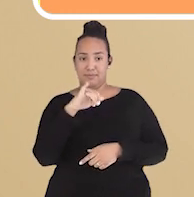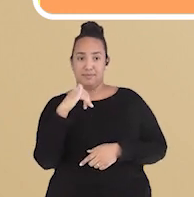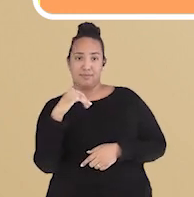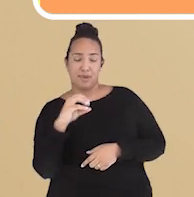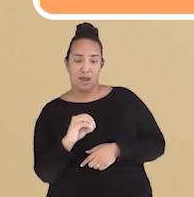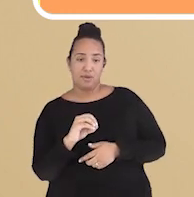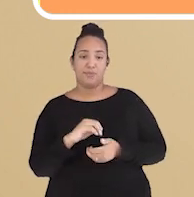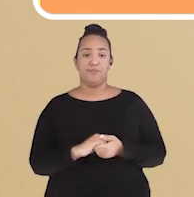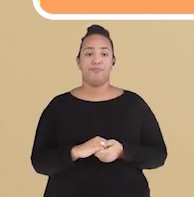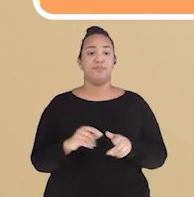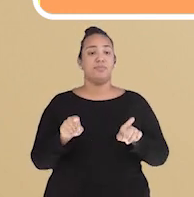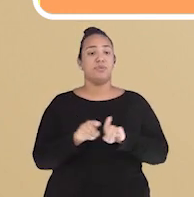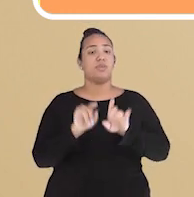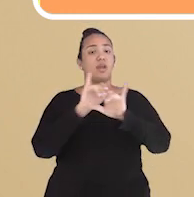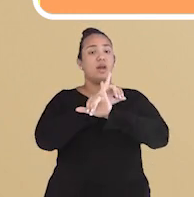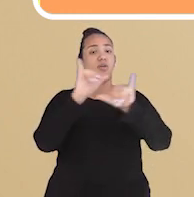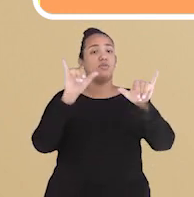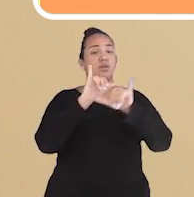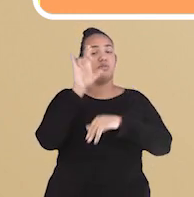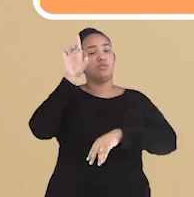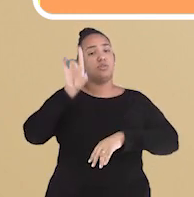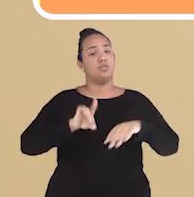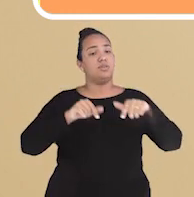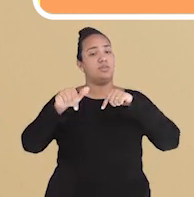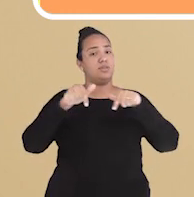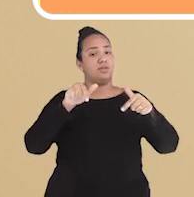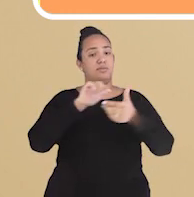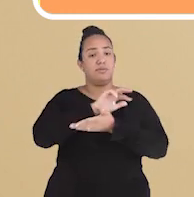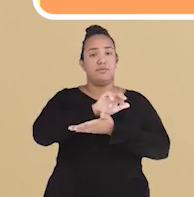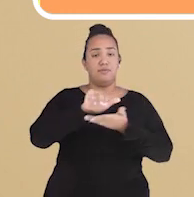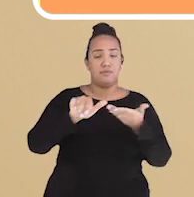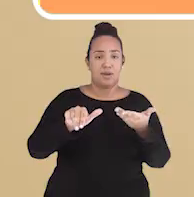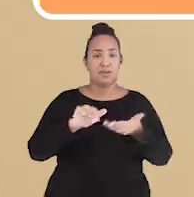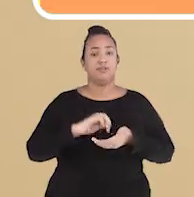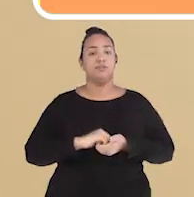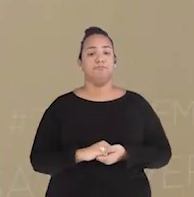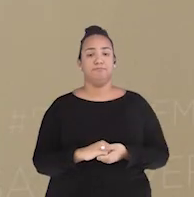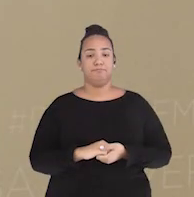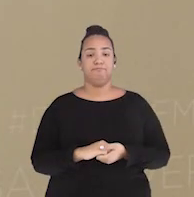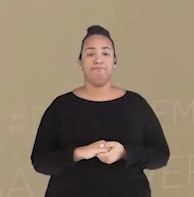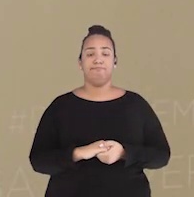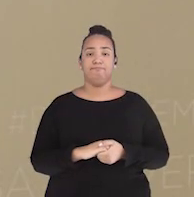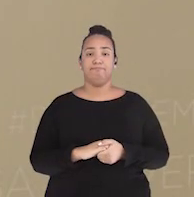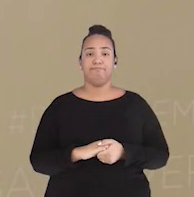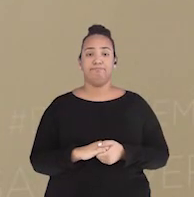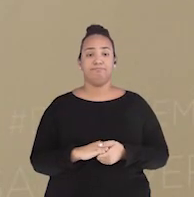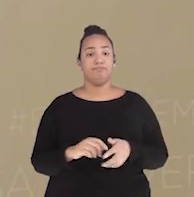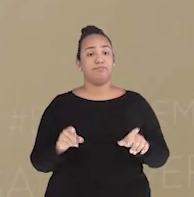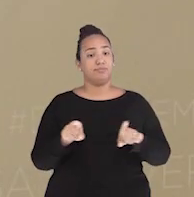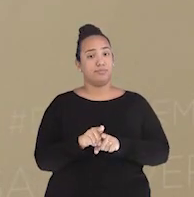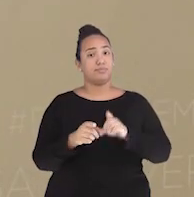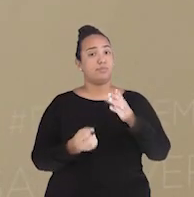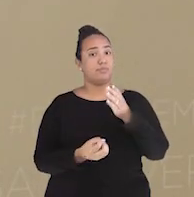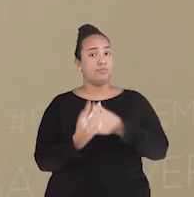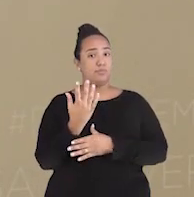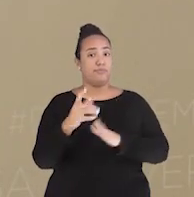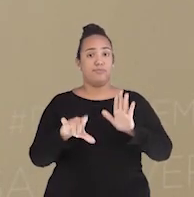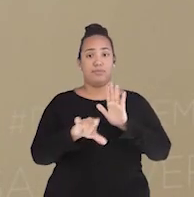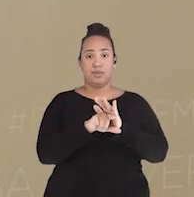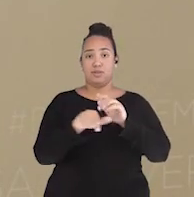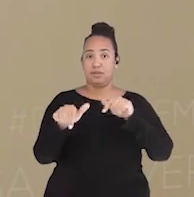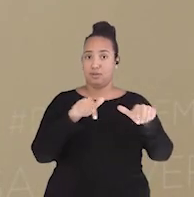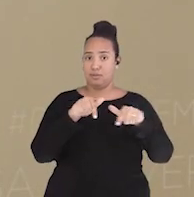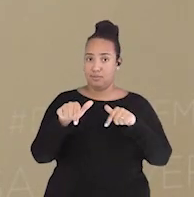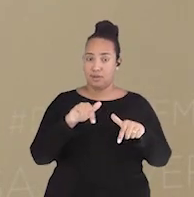para anunciar os novos direitos trabalhistas. Com isso, beneficiar a sua imagem. Consolidou as leis do trabalho, amplia